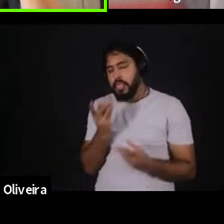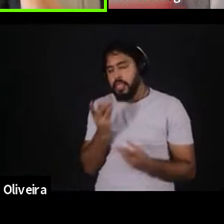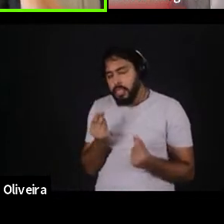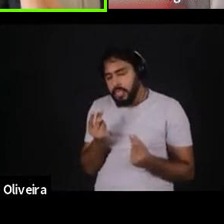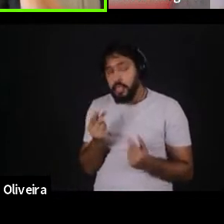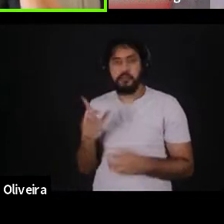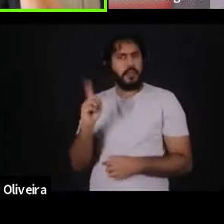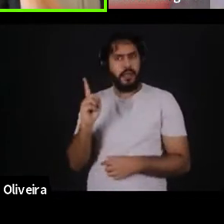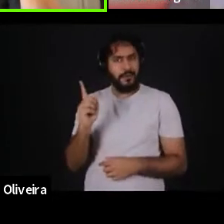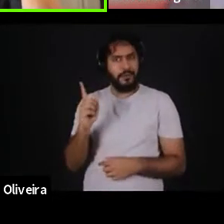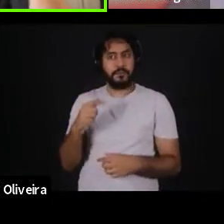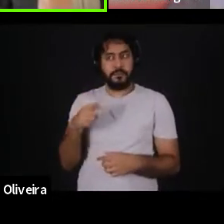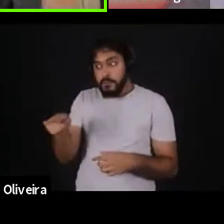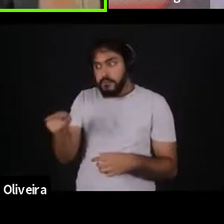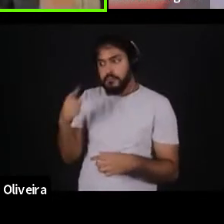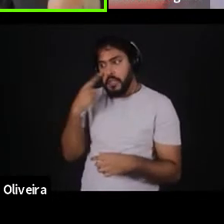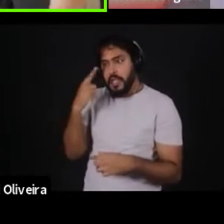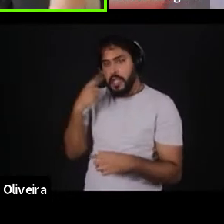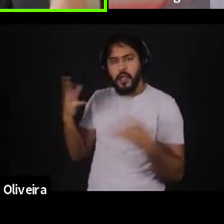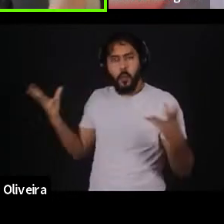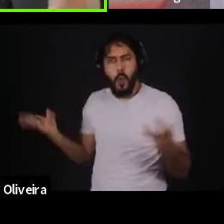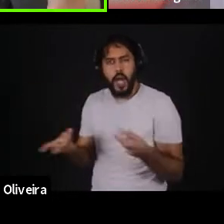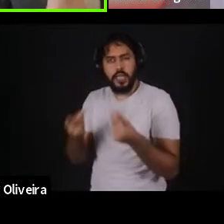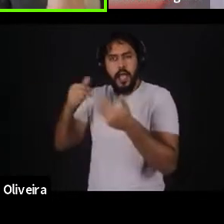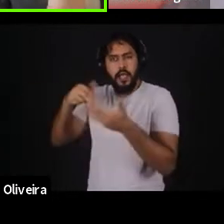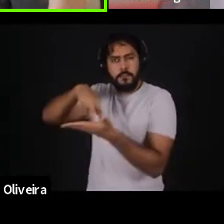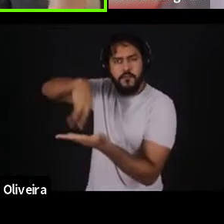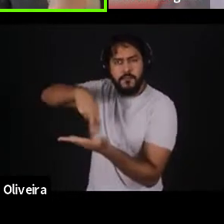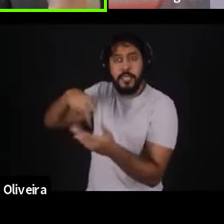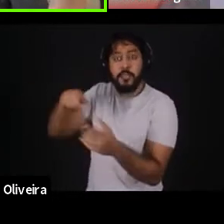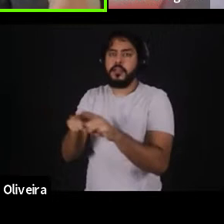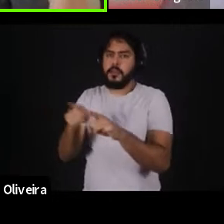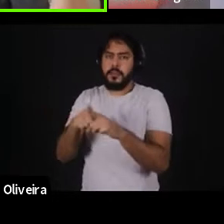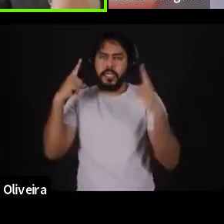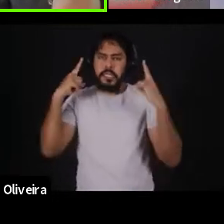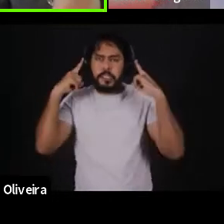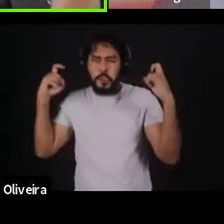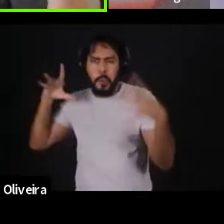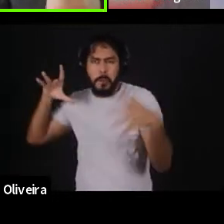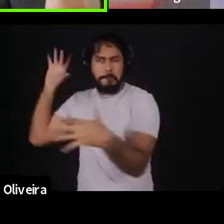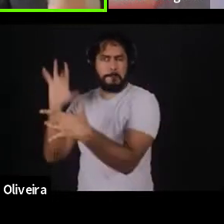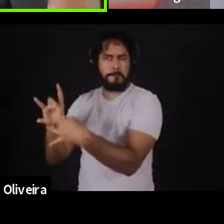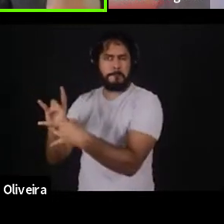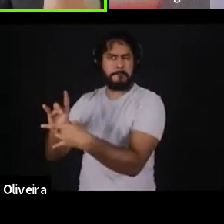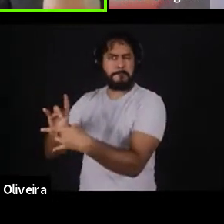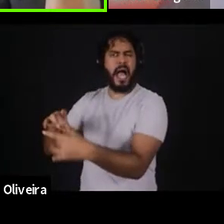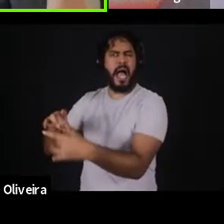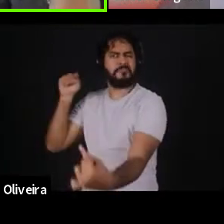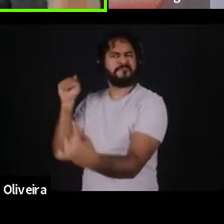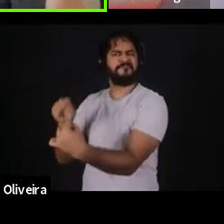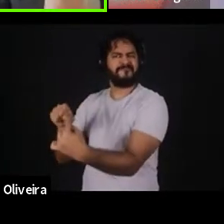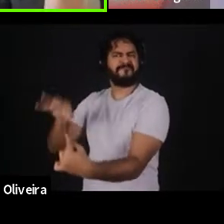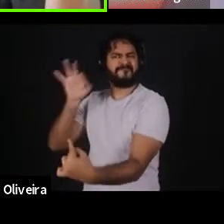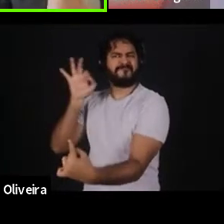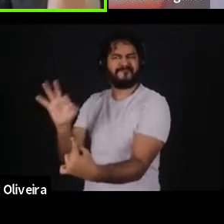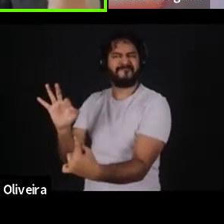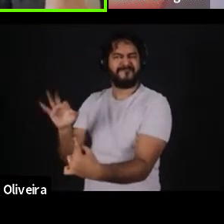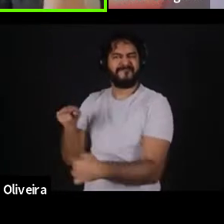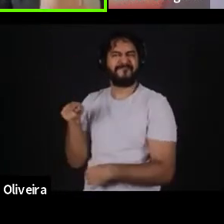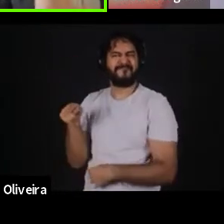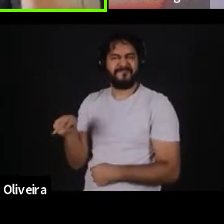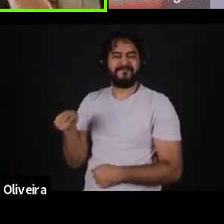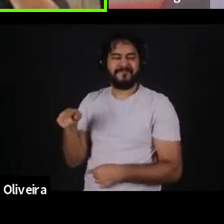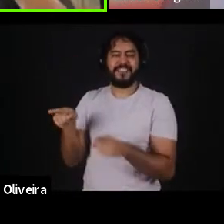uma diferente qualidade de movimento. Existe aquele som que é muito coerente, muito consistente, aquele drone que